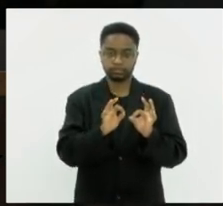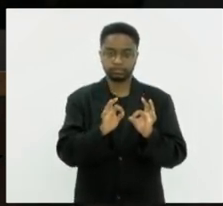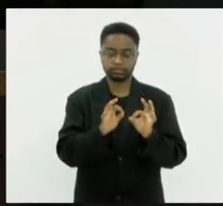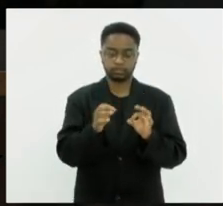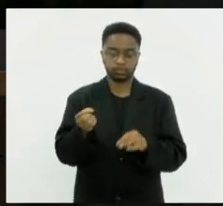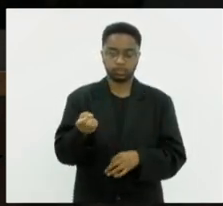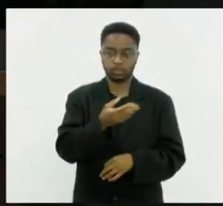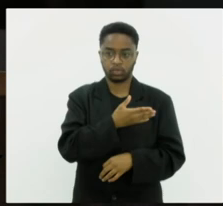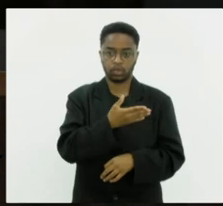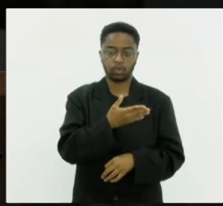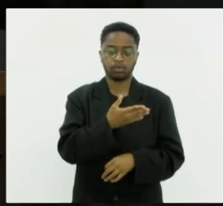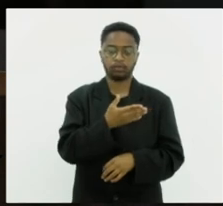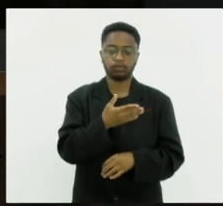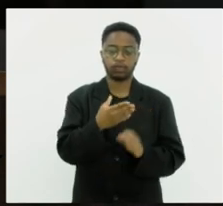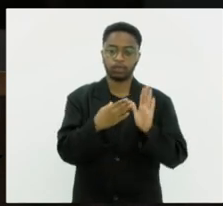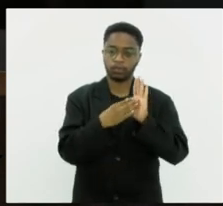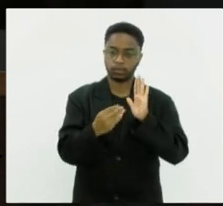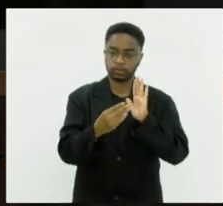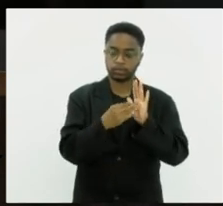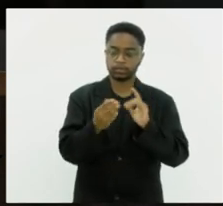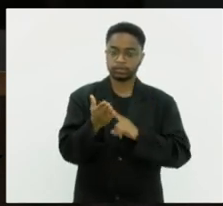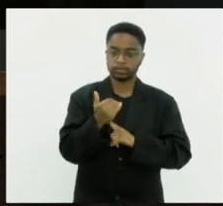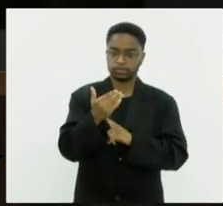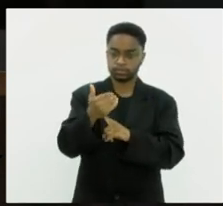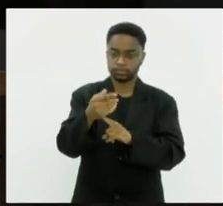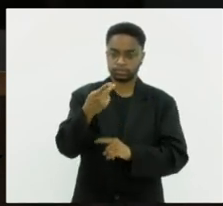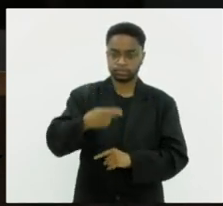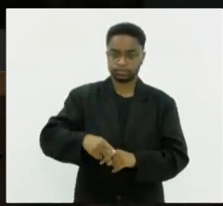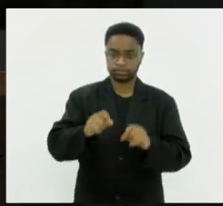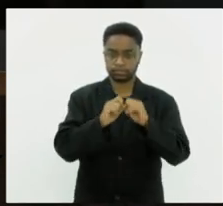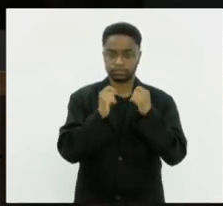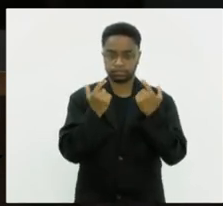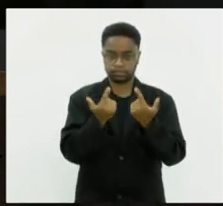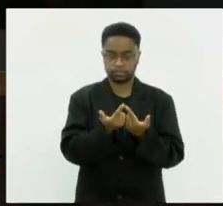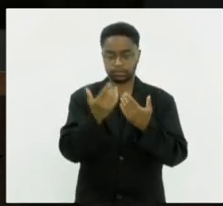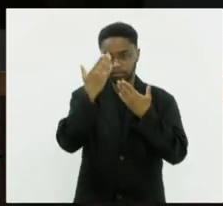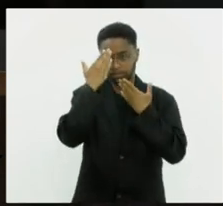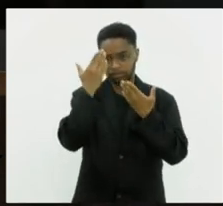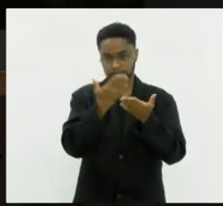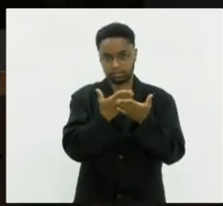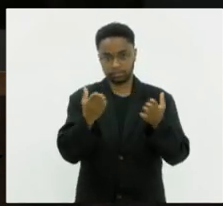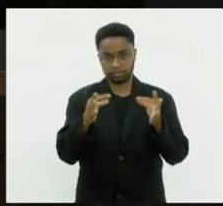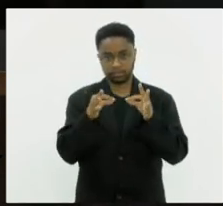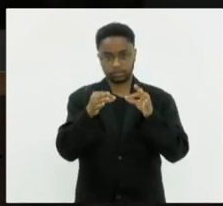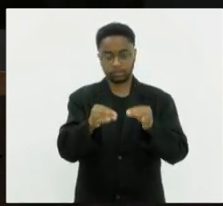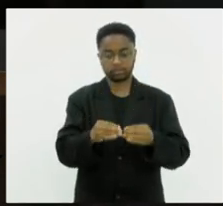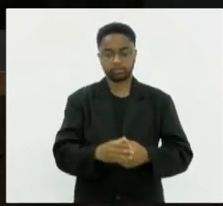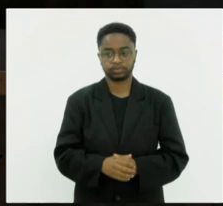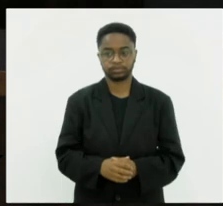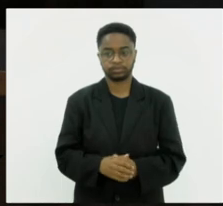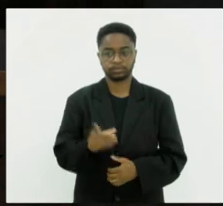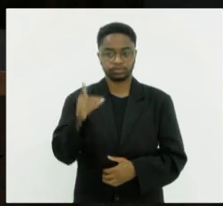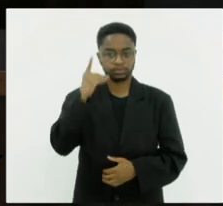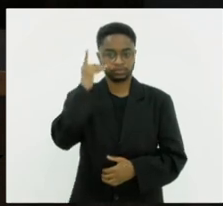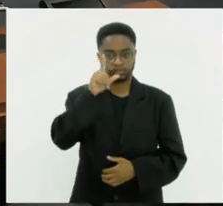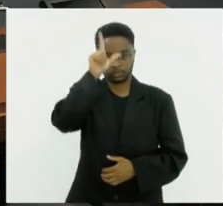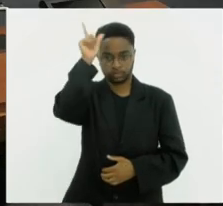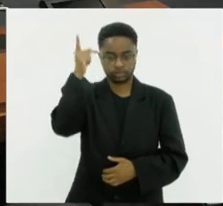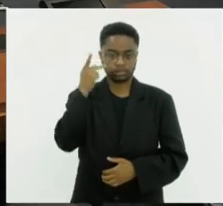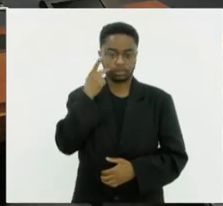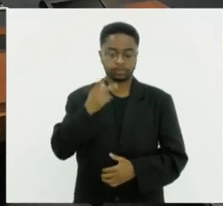novas modalidades aí das tecnologias aqui da casa. Muito obrigado a todos e todas. Deputado Luiz